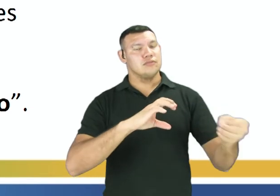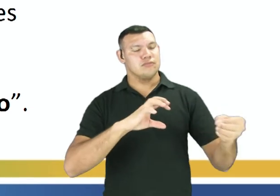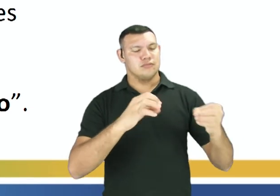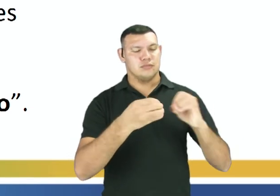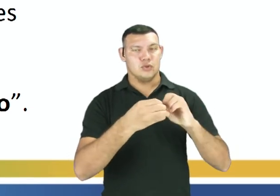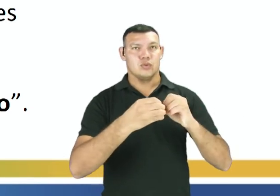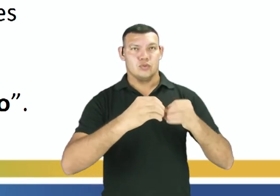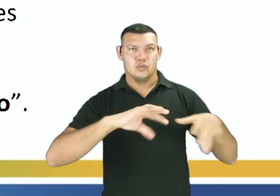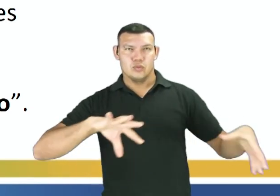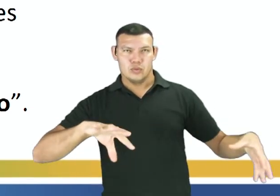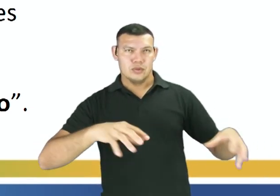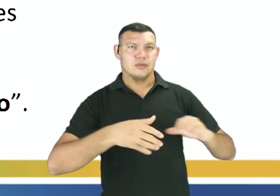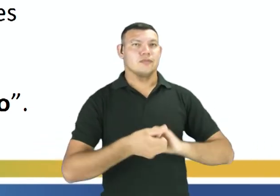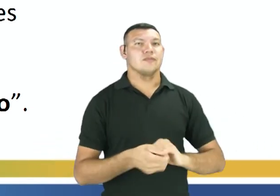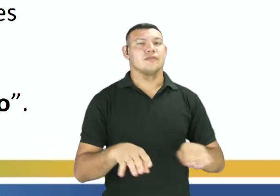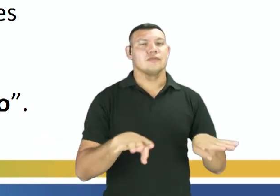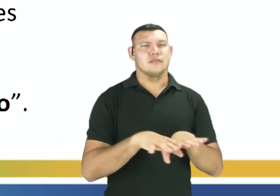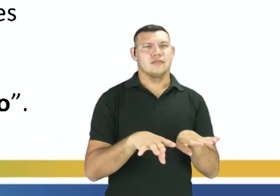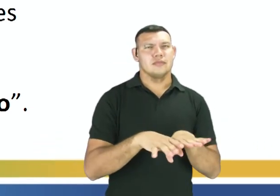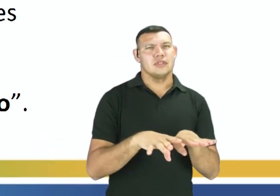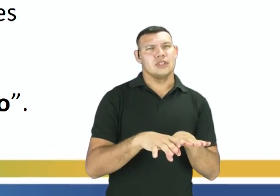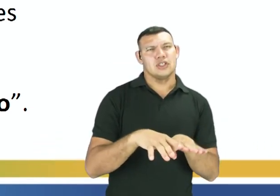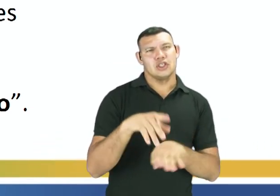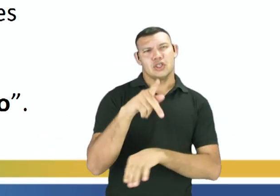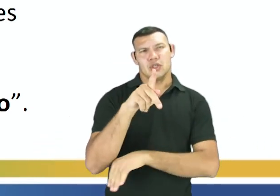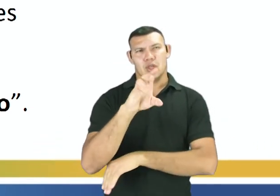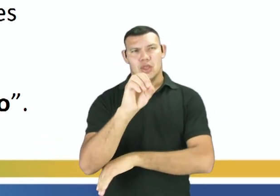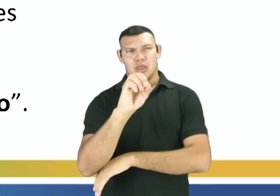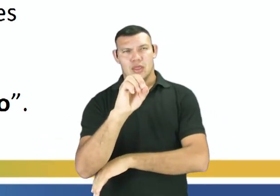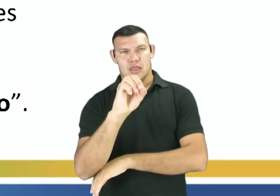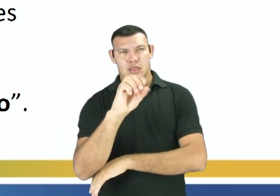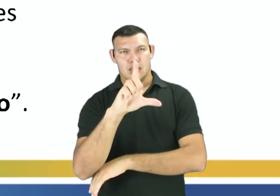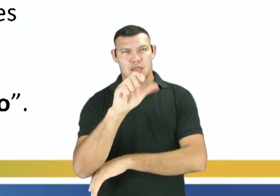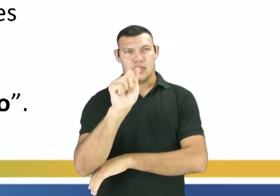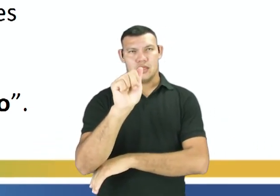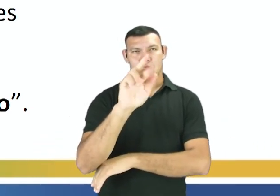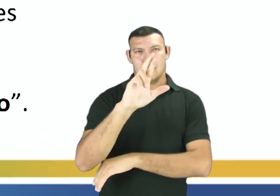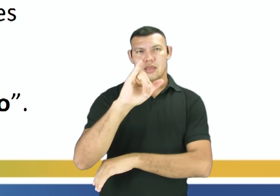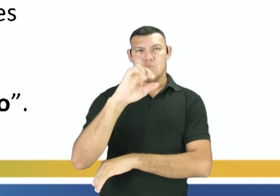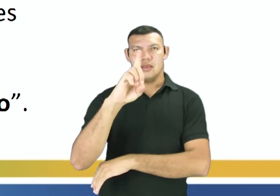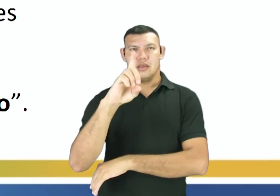de polaridade também vai estar envolvendo esse tipo de ligação, que vai